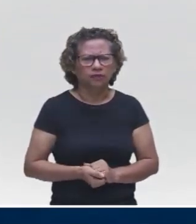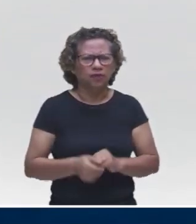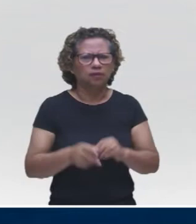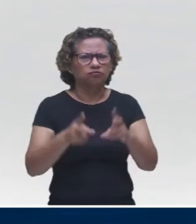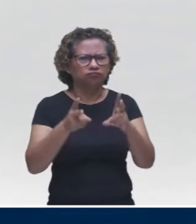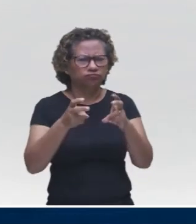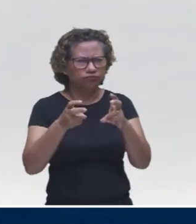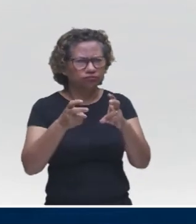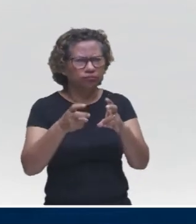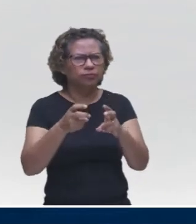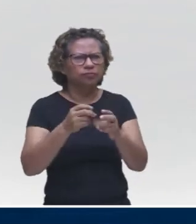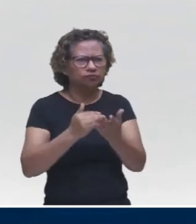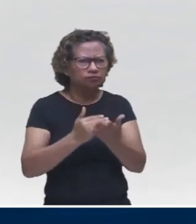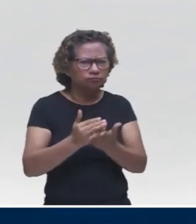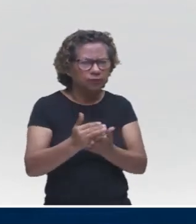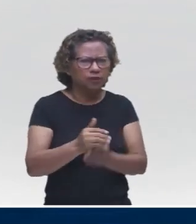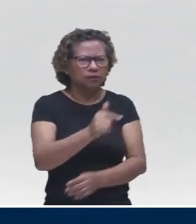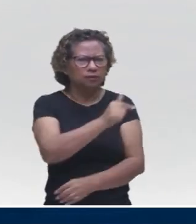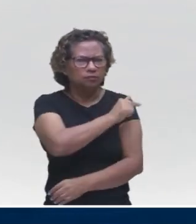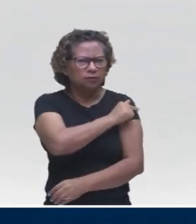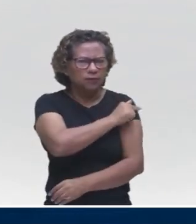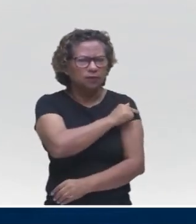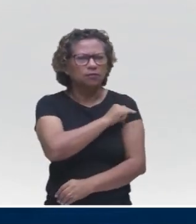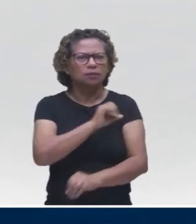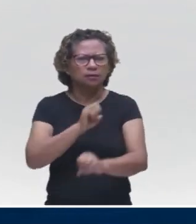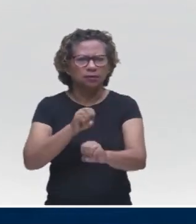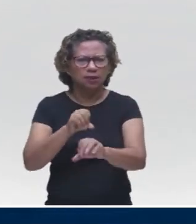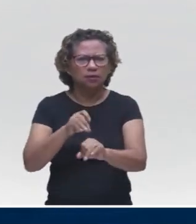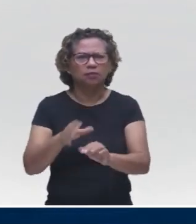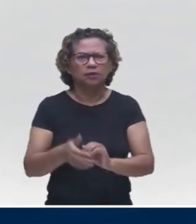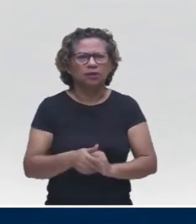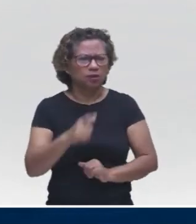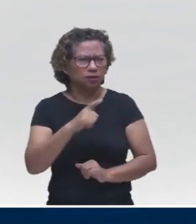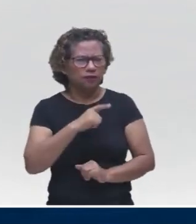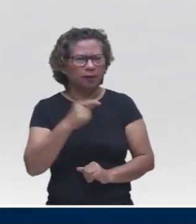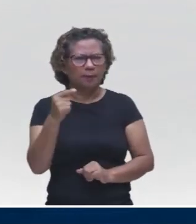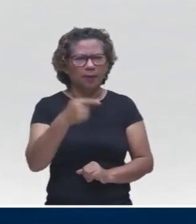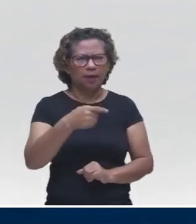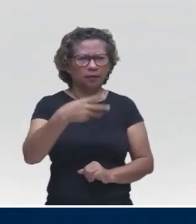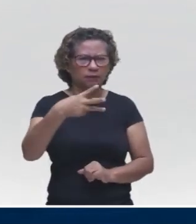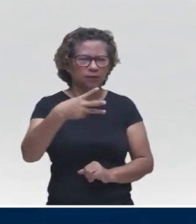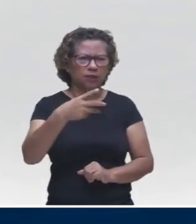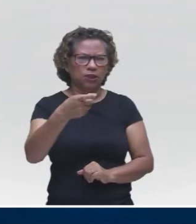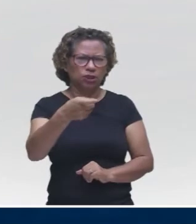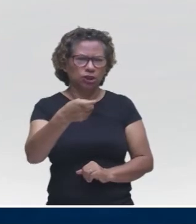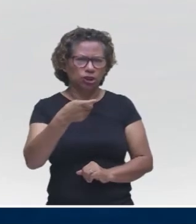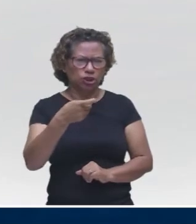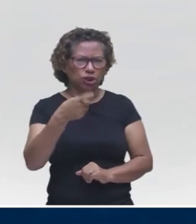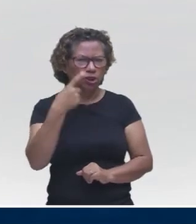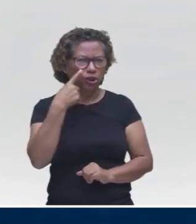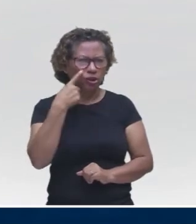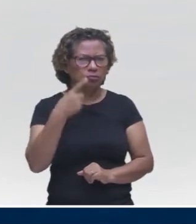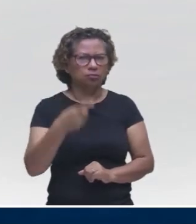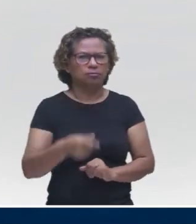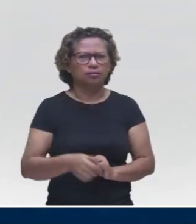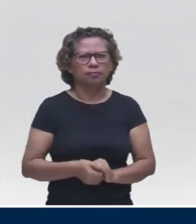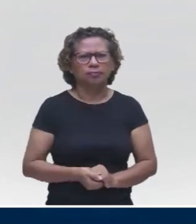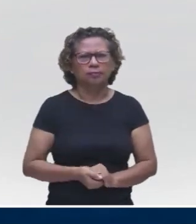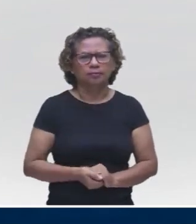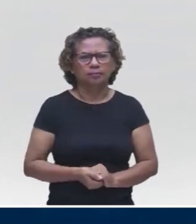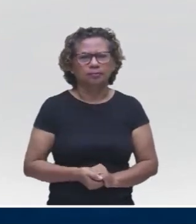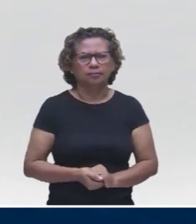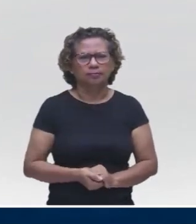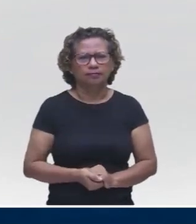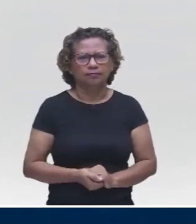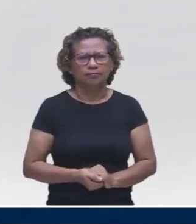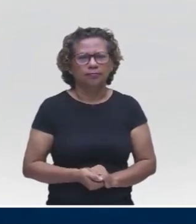ano. Então, nós vamos ter menos 3x mais 5 igual a 0. Então, eu tenho menos